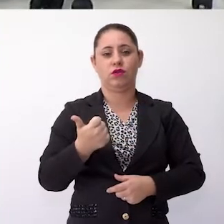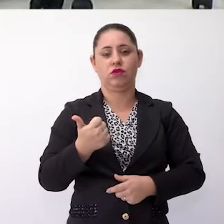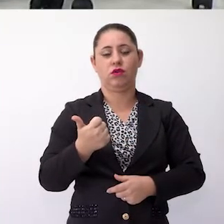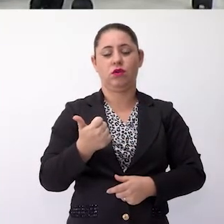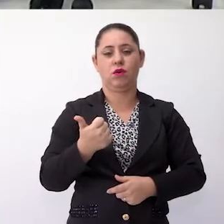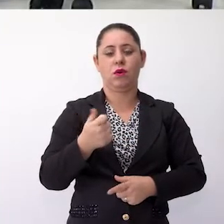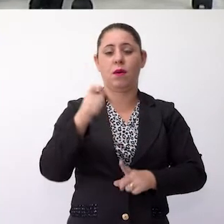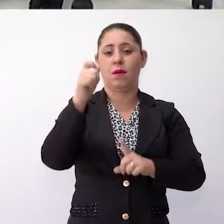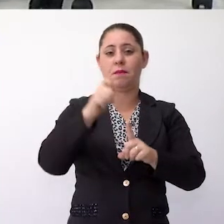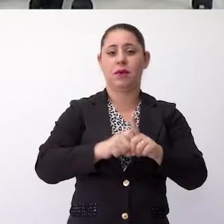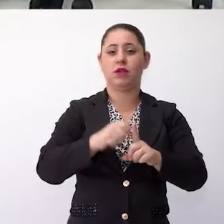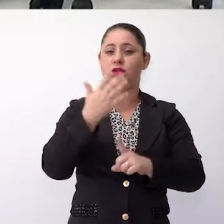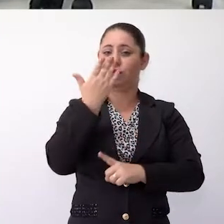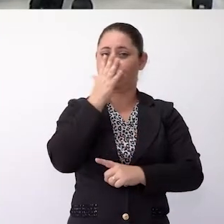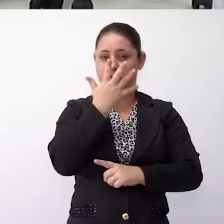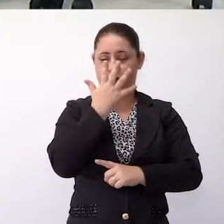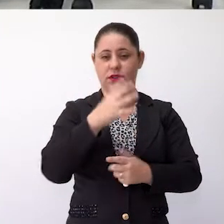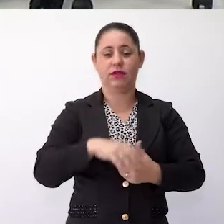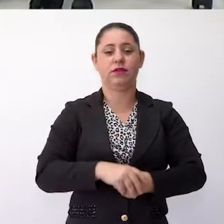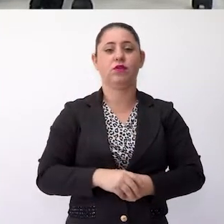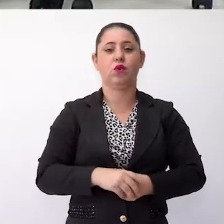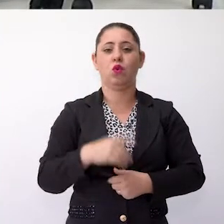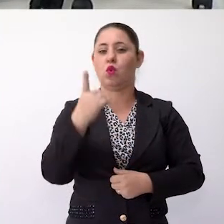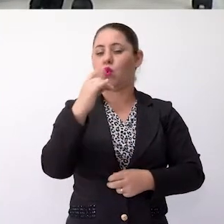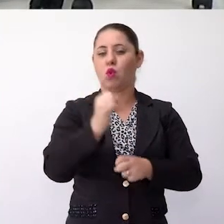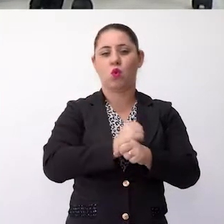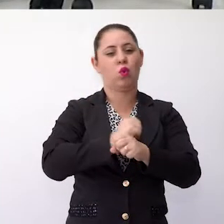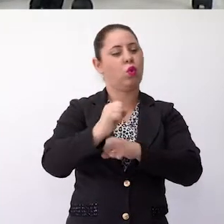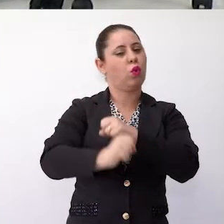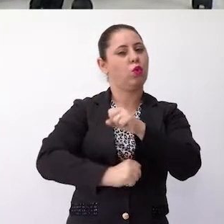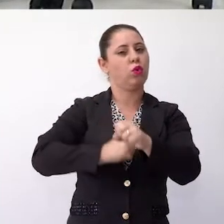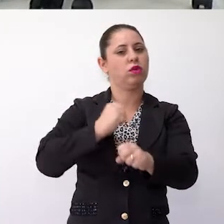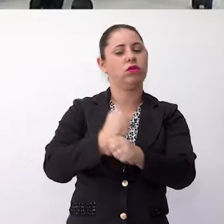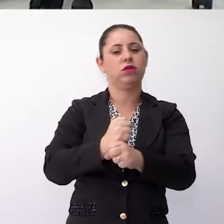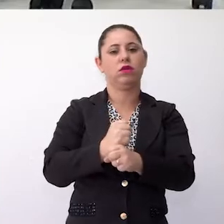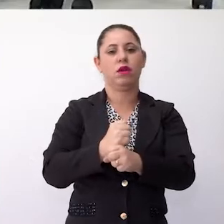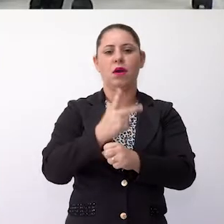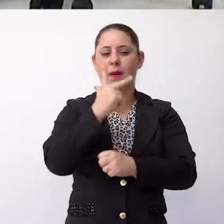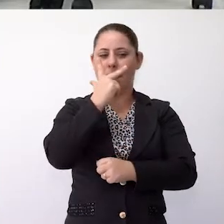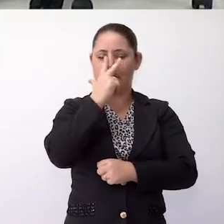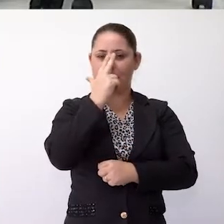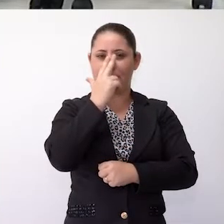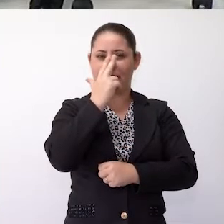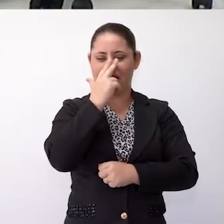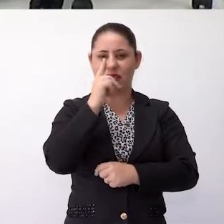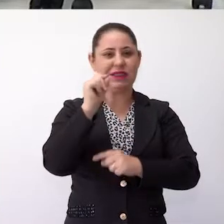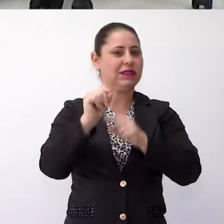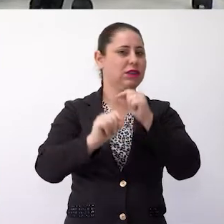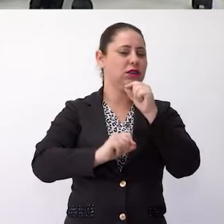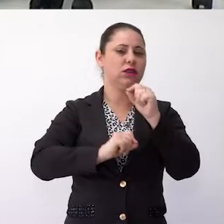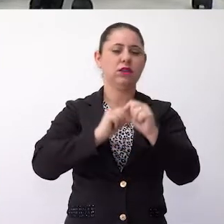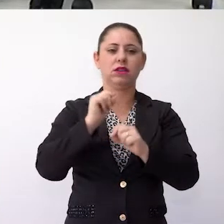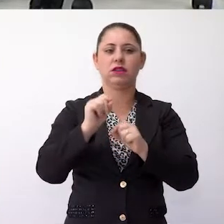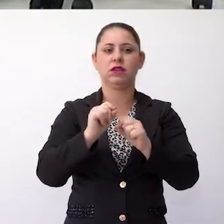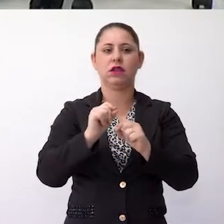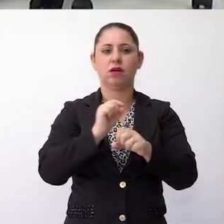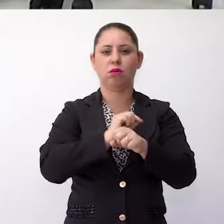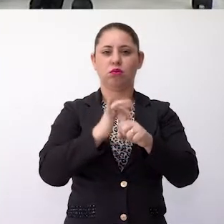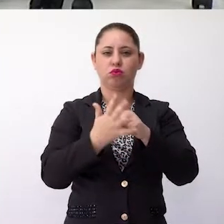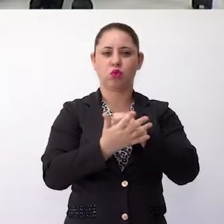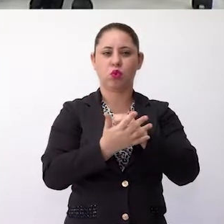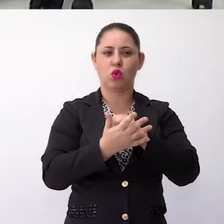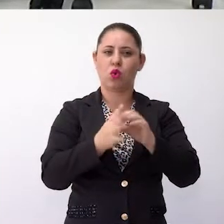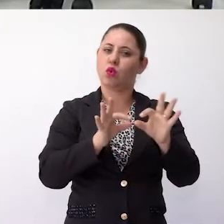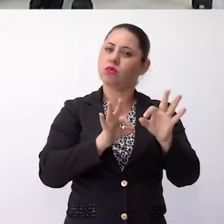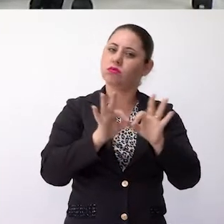mês de fevereiro de 2021, temos um ano pela frente, né? Parece que a pandemia está, não vou dizer controlada,